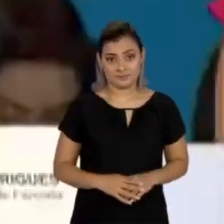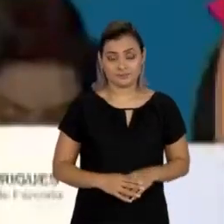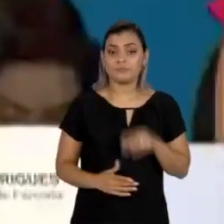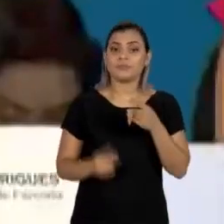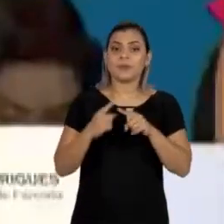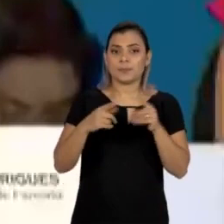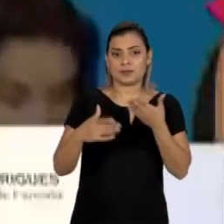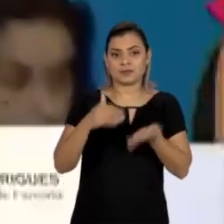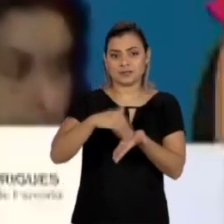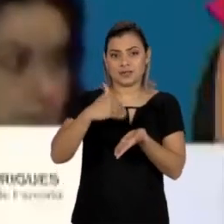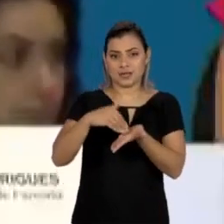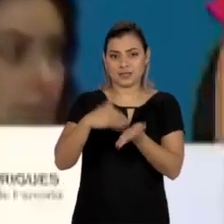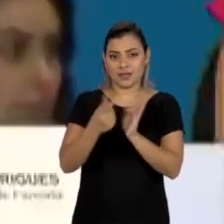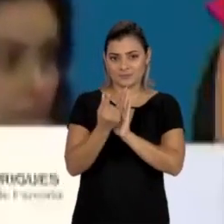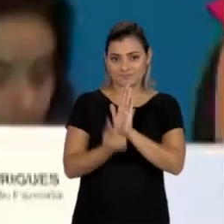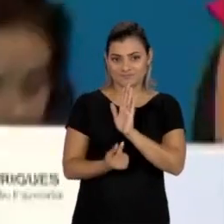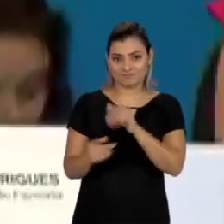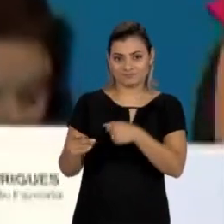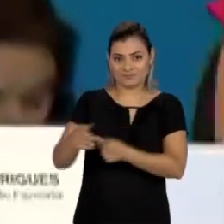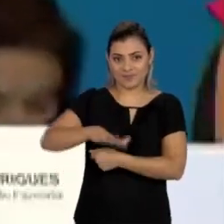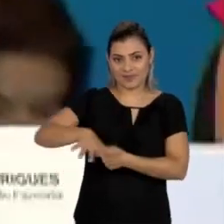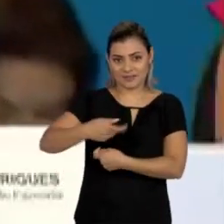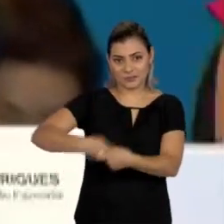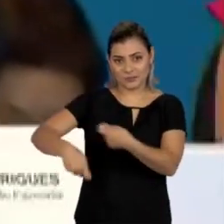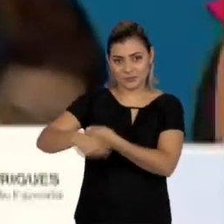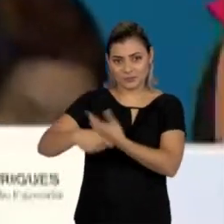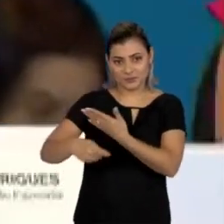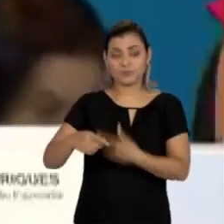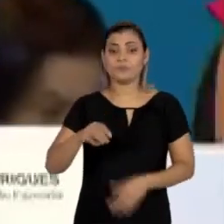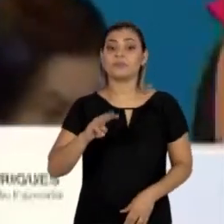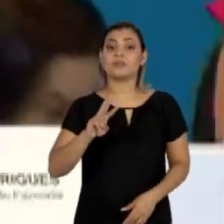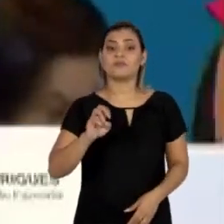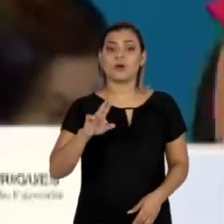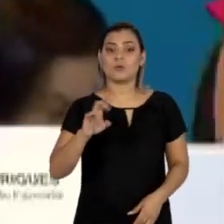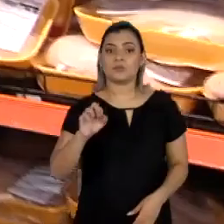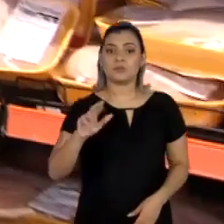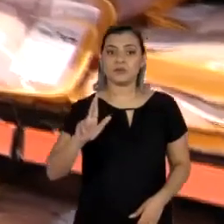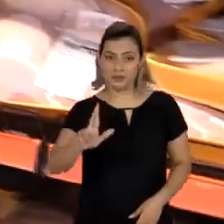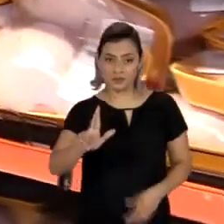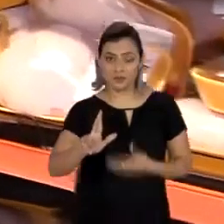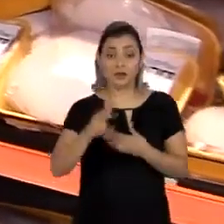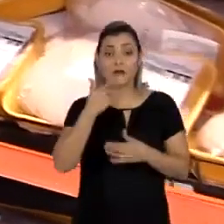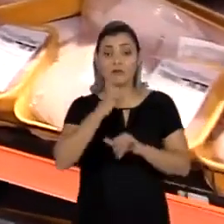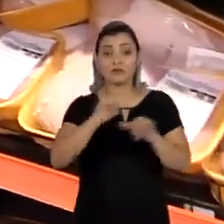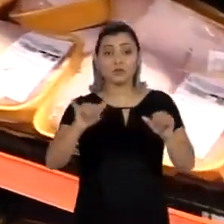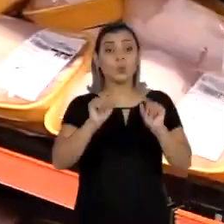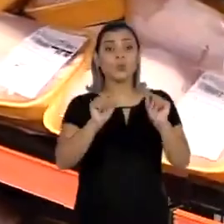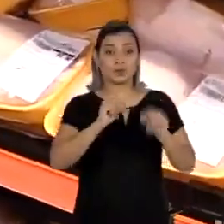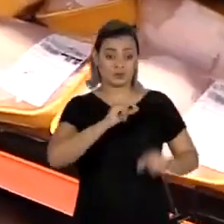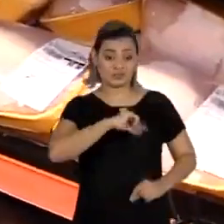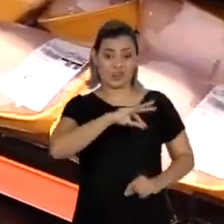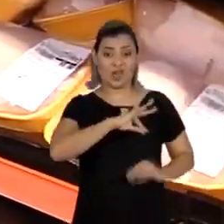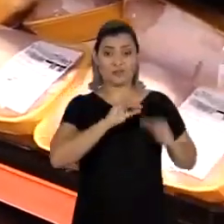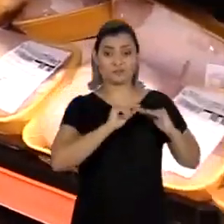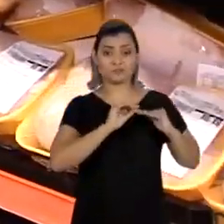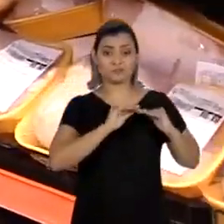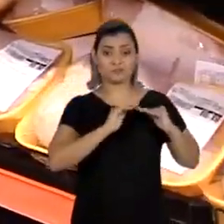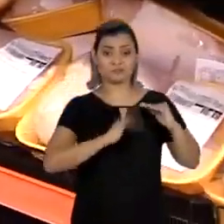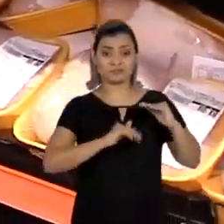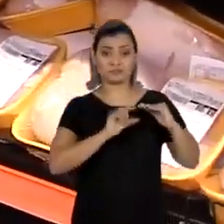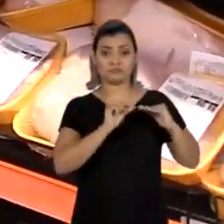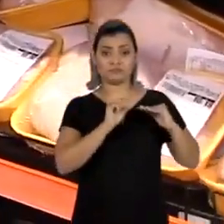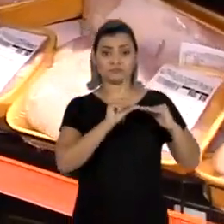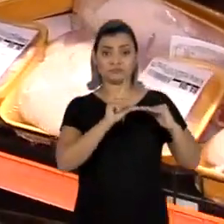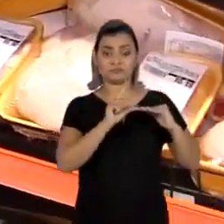secretário especial da Fazenda no Ministério da Economia, Valderi Rodrigues, a queda se justifica pela redução das estimativas